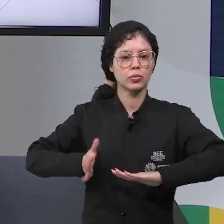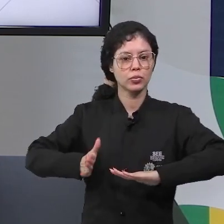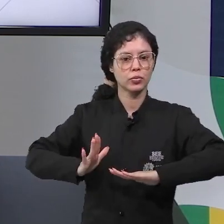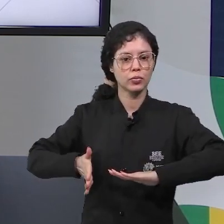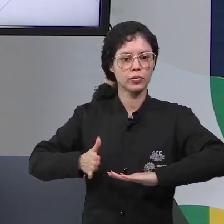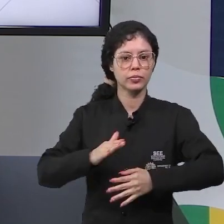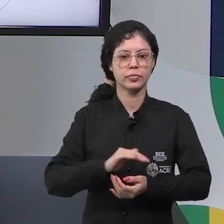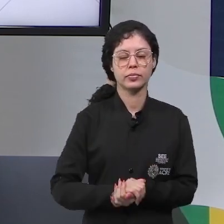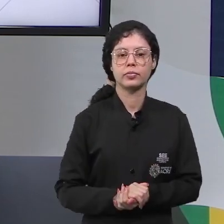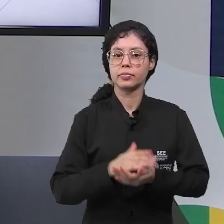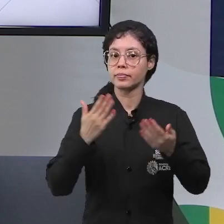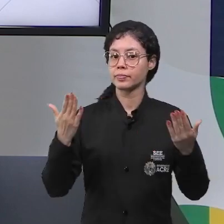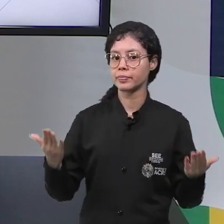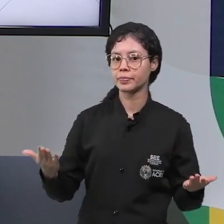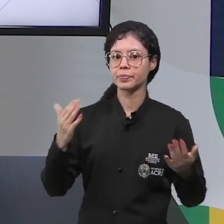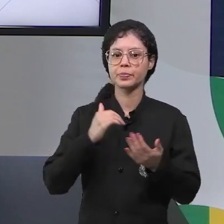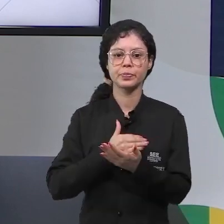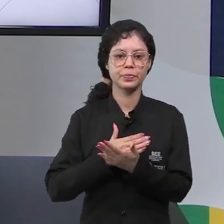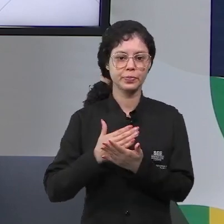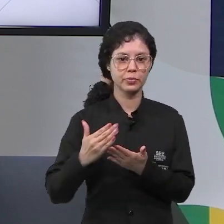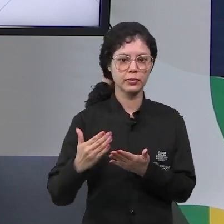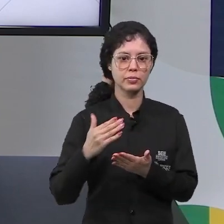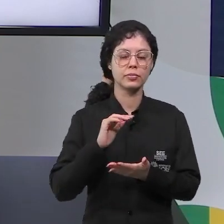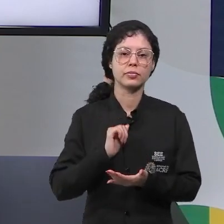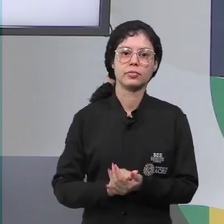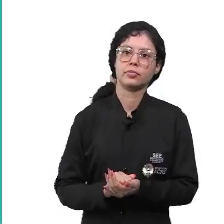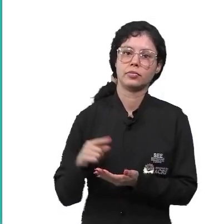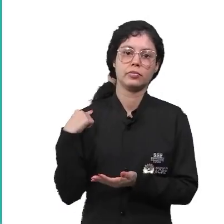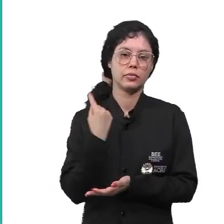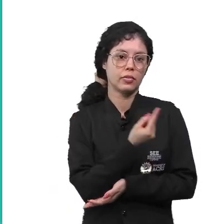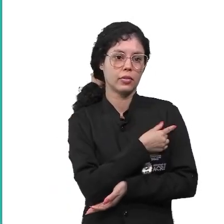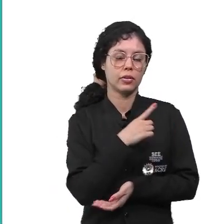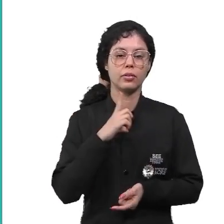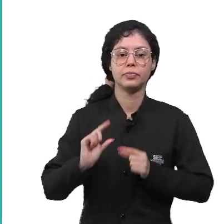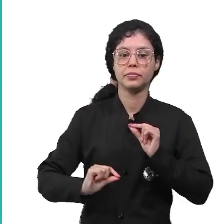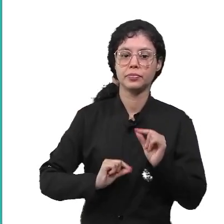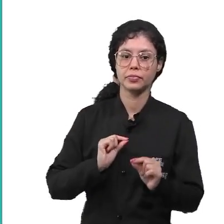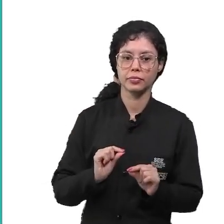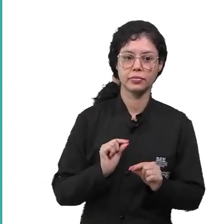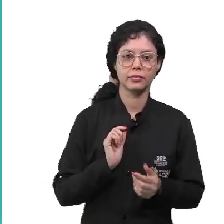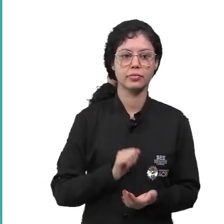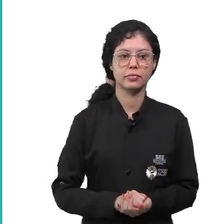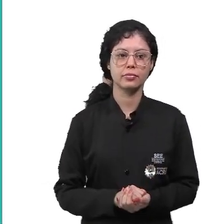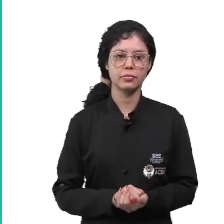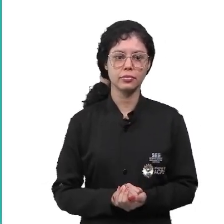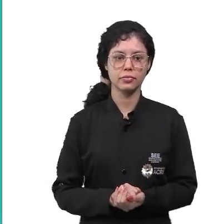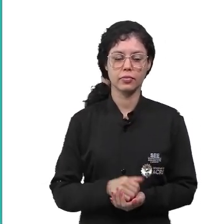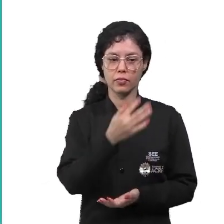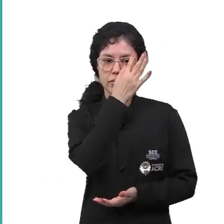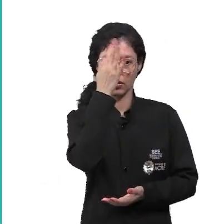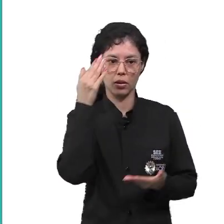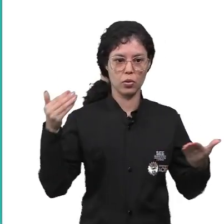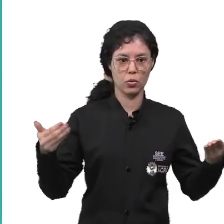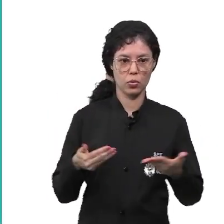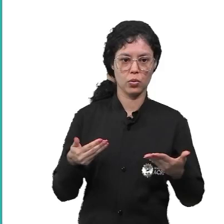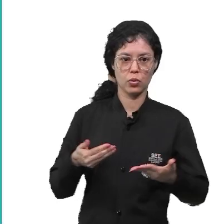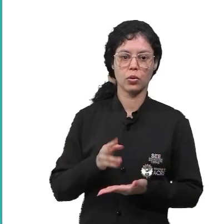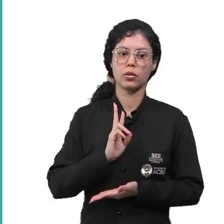contemporâneos. Então, para começar, a gente tem que dizer o seguinte: a